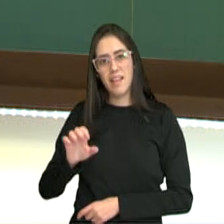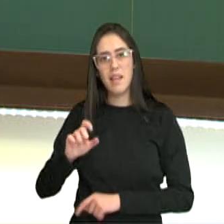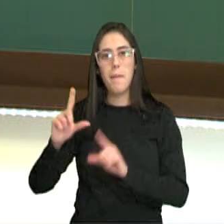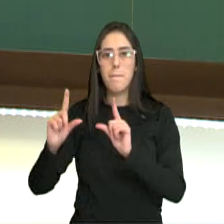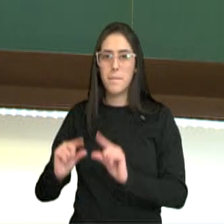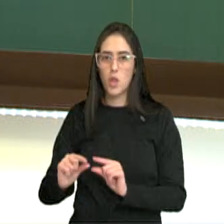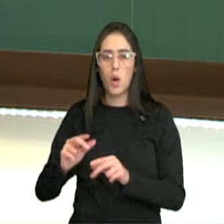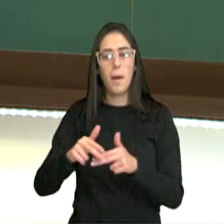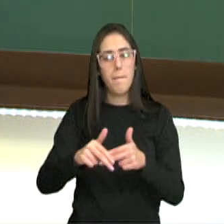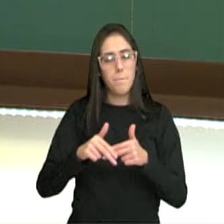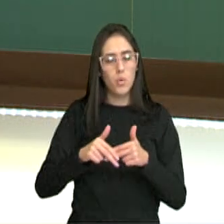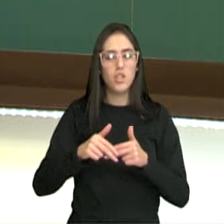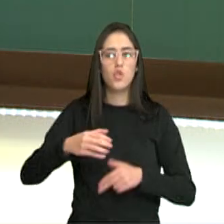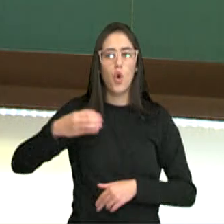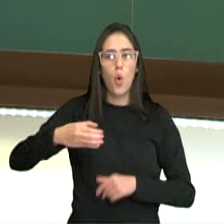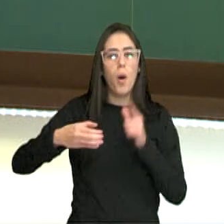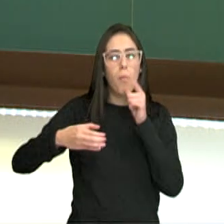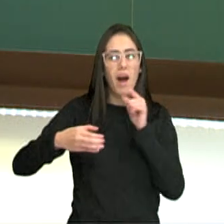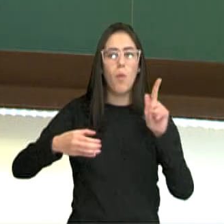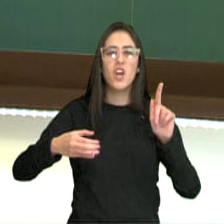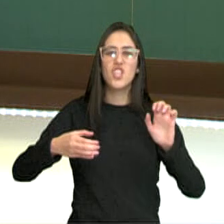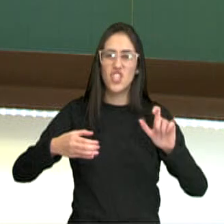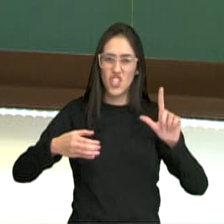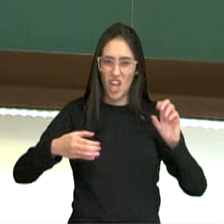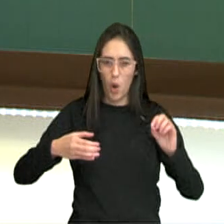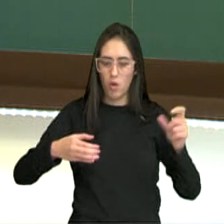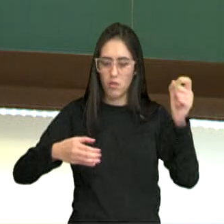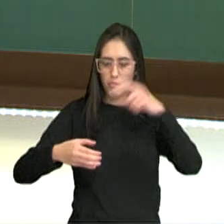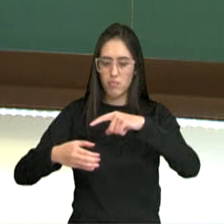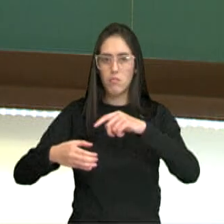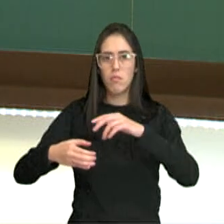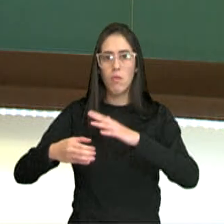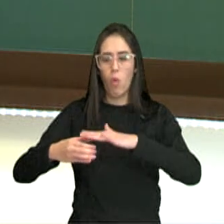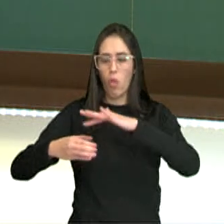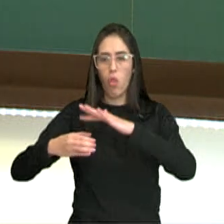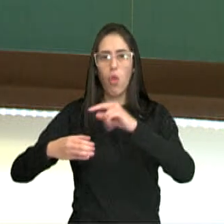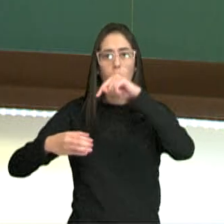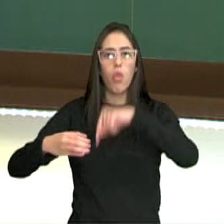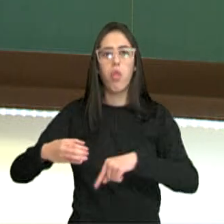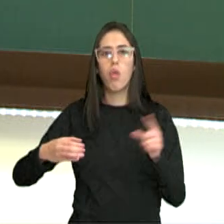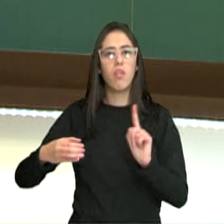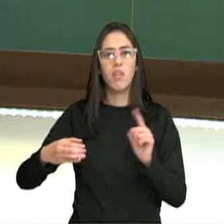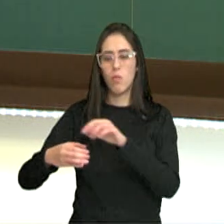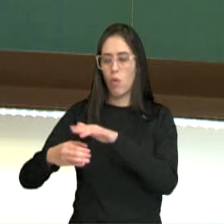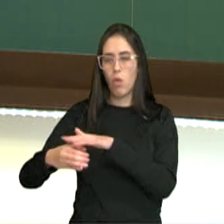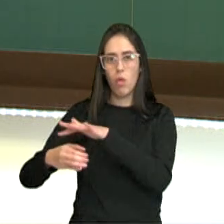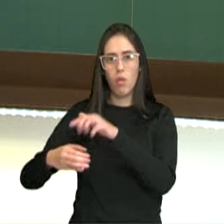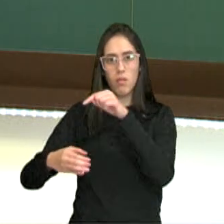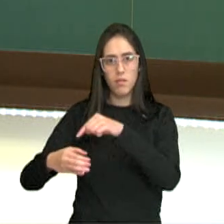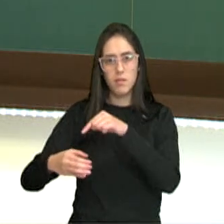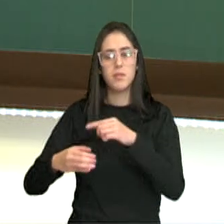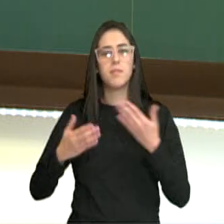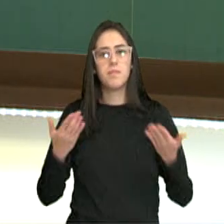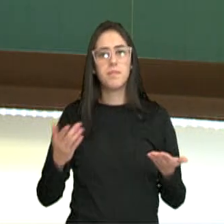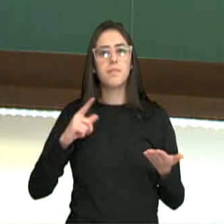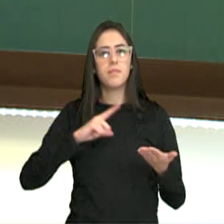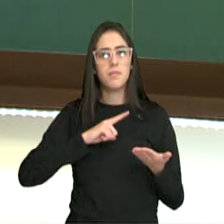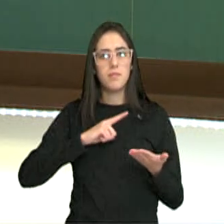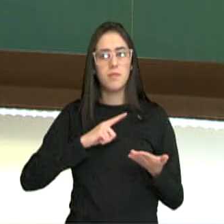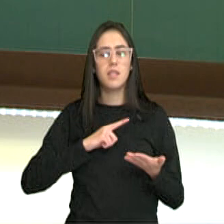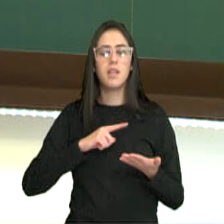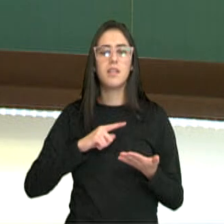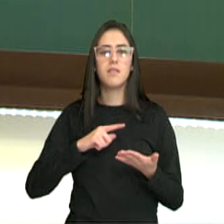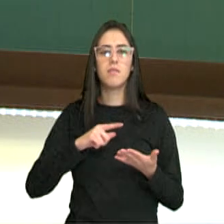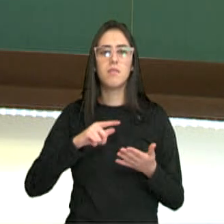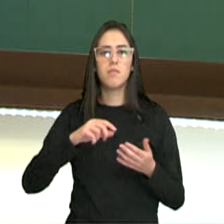da água. Ao contrário do que acontece com outros materiais, quando estão no estado sólido, né, as partículas, as moléculas ficam mais próximas, então a